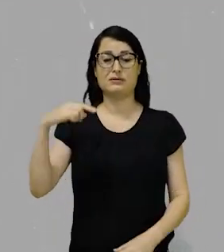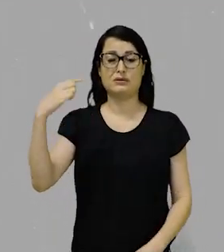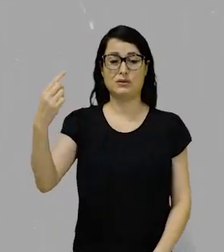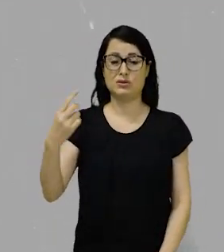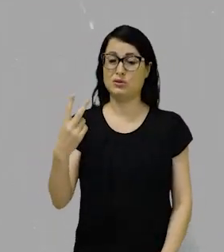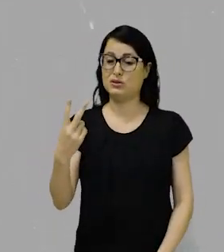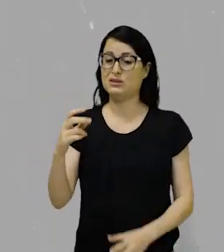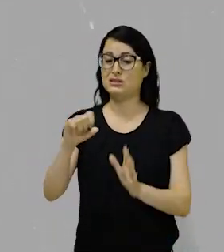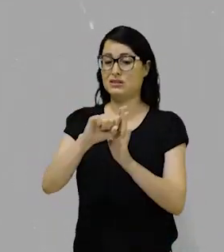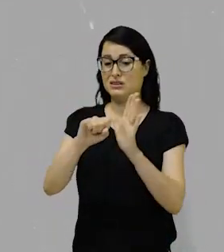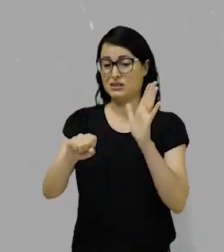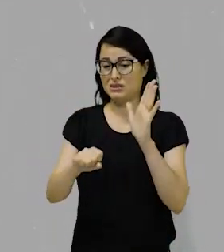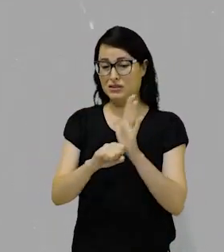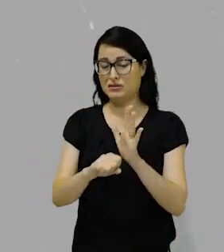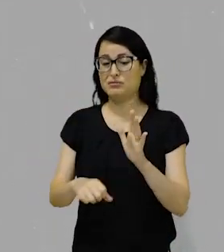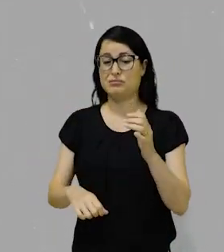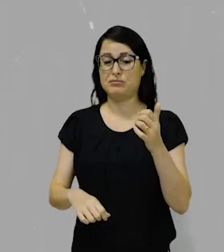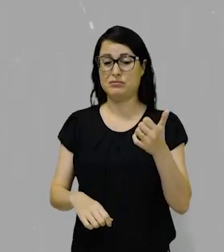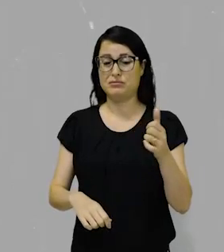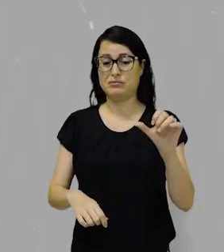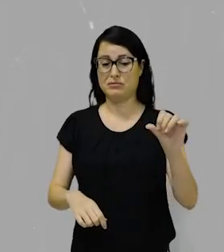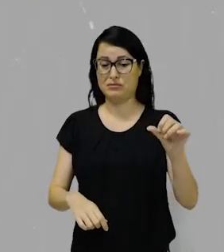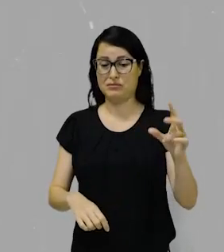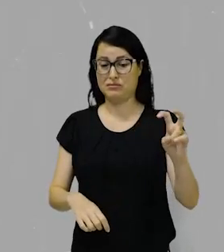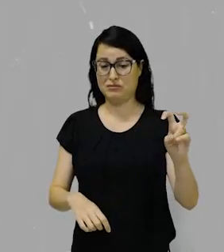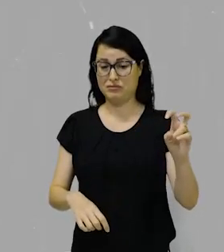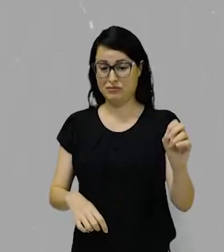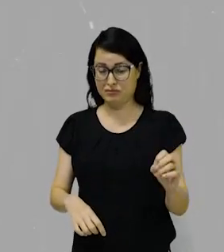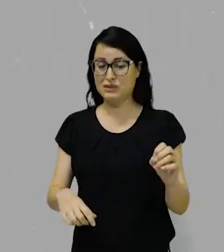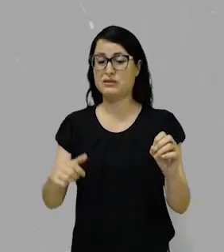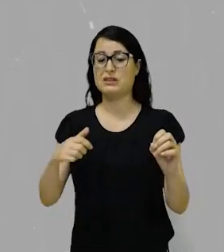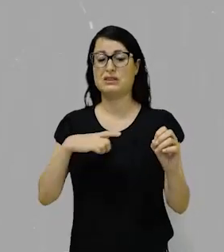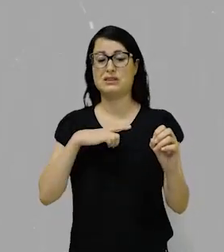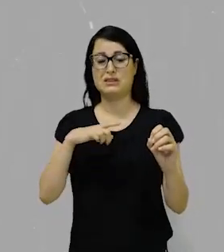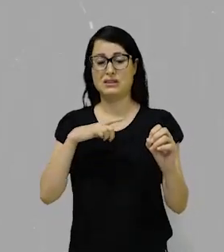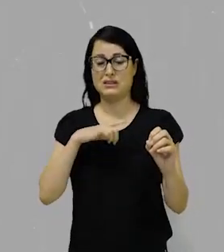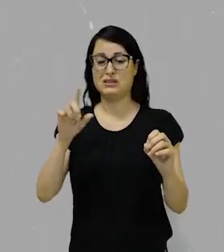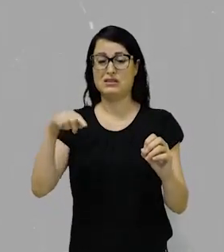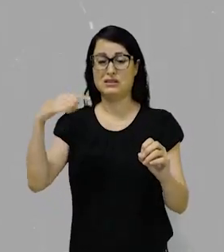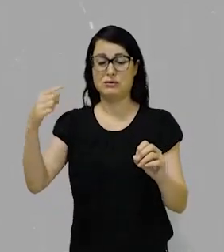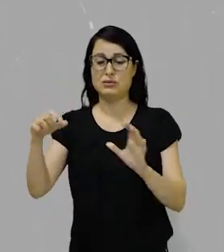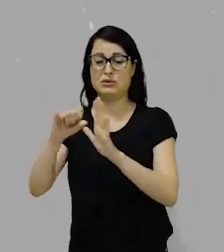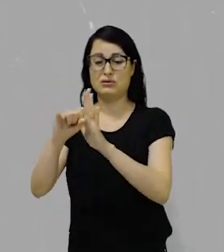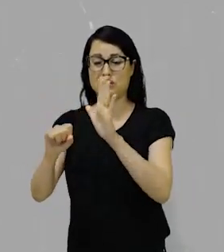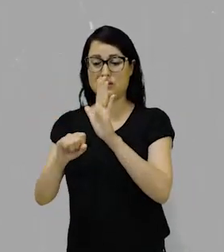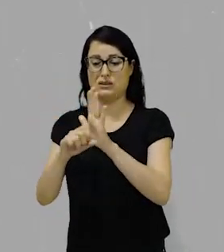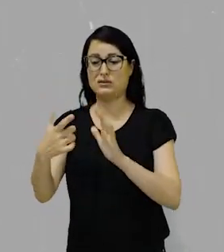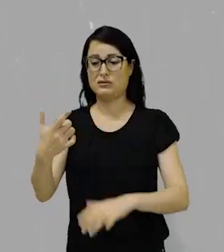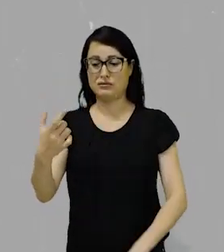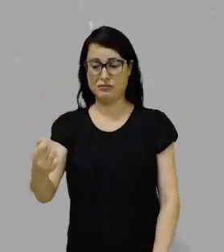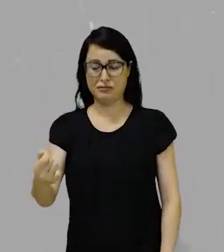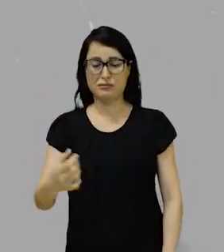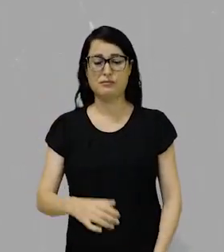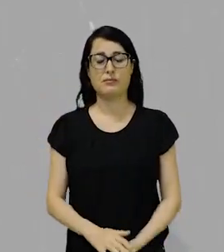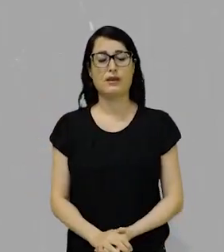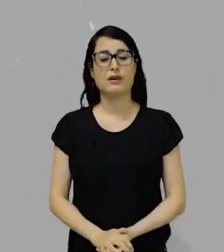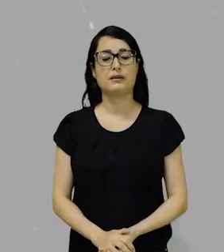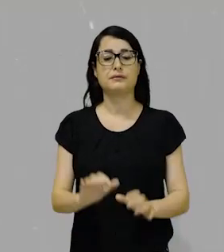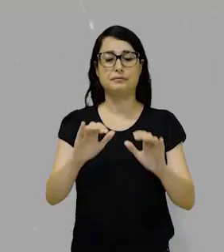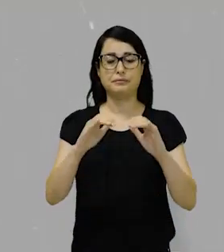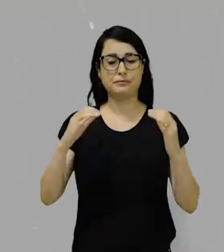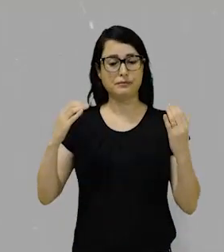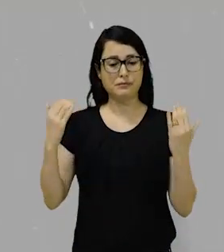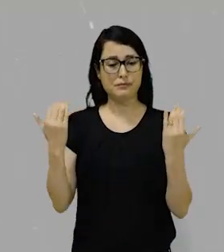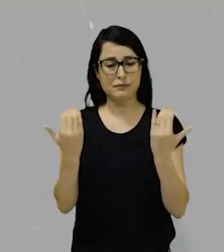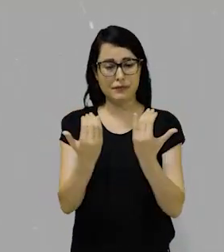né? 1750, aí nós vamos ter as primeiras conferências já no século XX. As grandes conferências, galera,